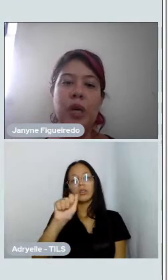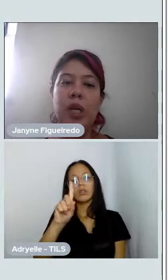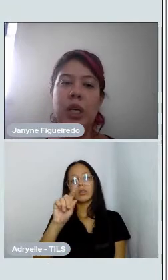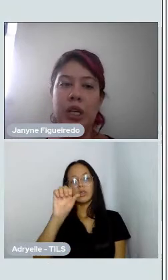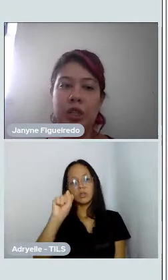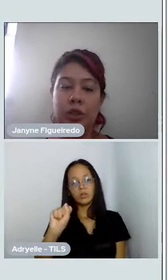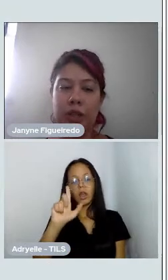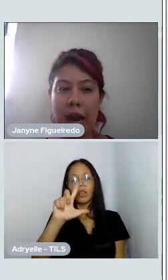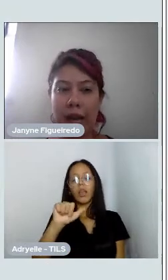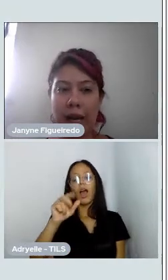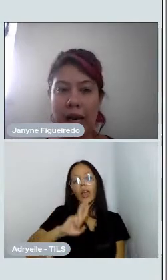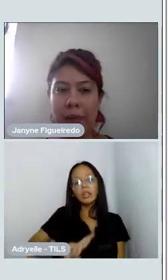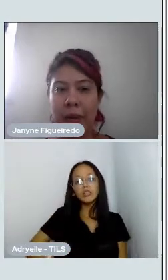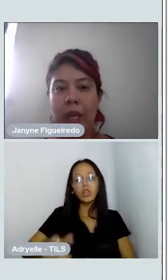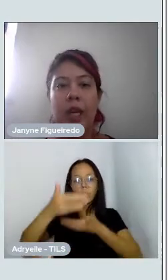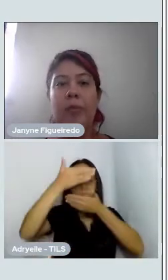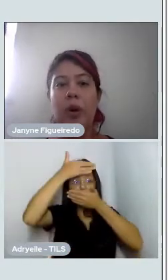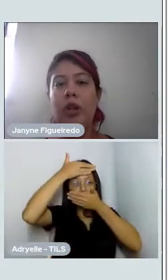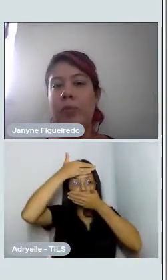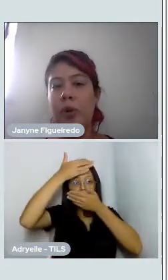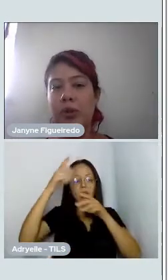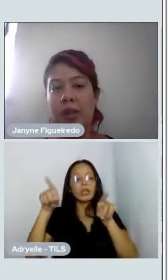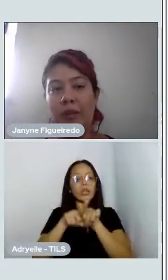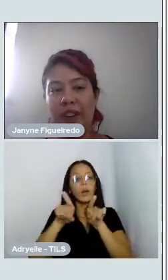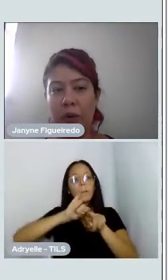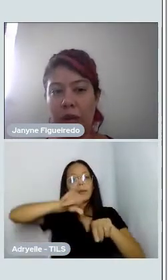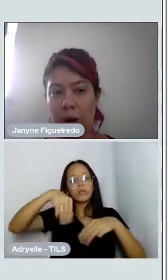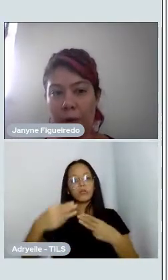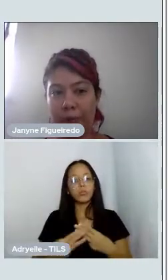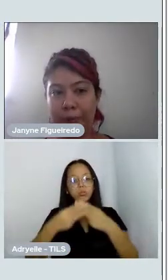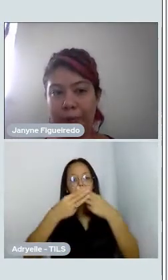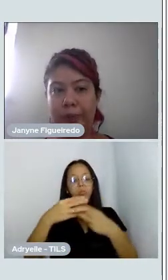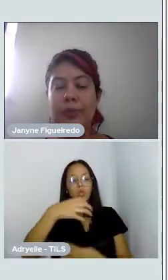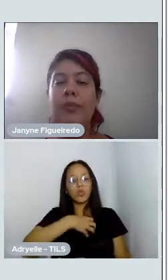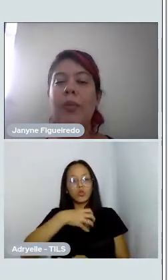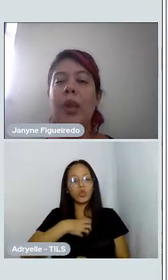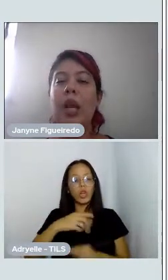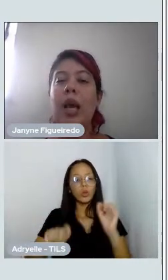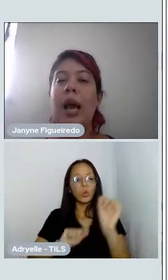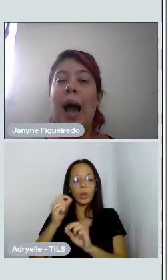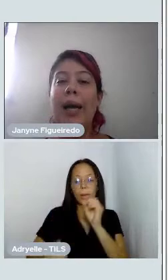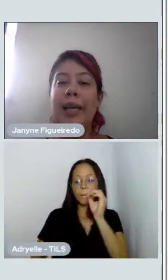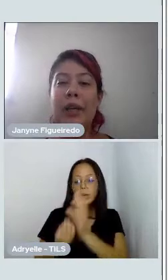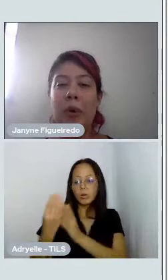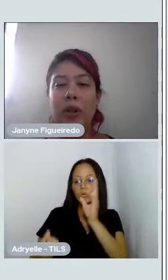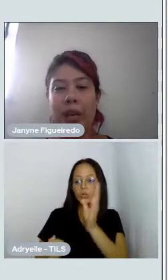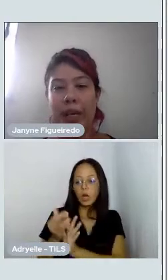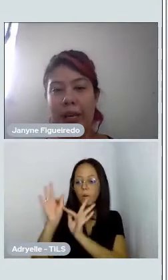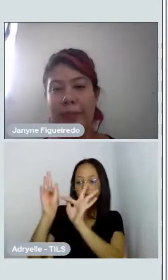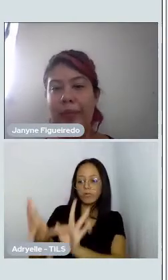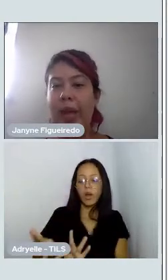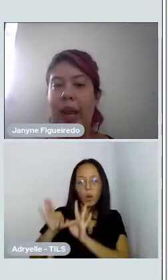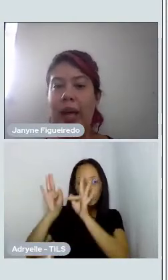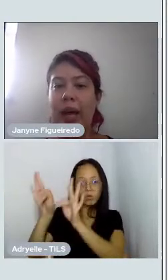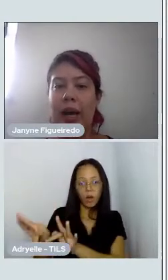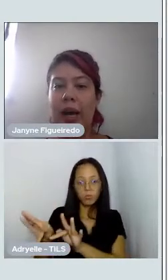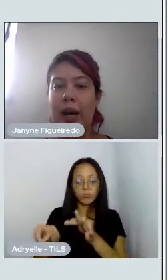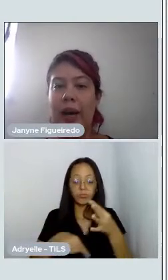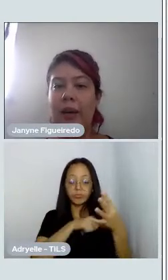religião muçulmana e judaica e modo de produção feudal. A Idade